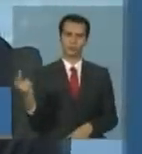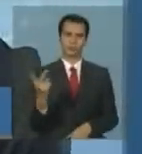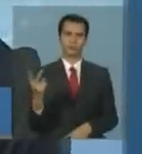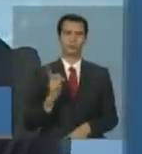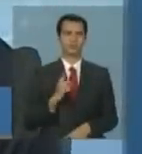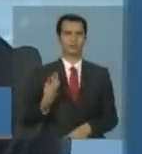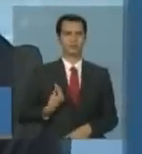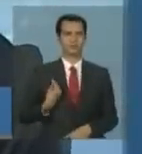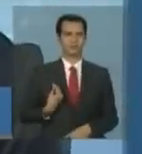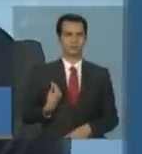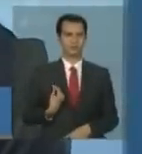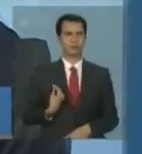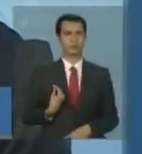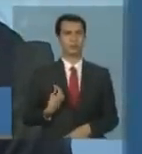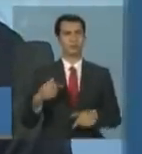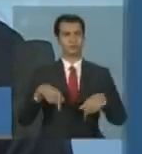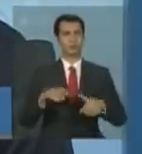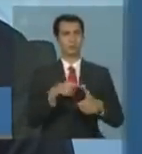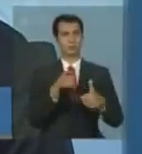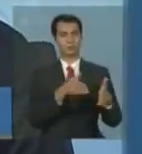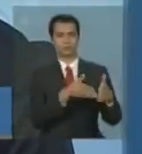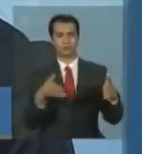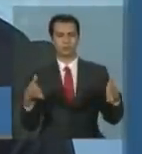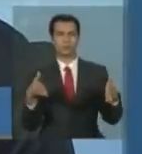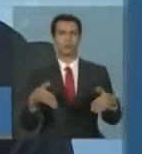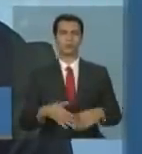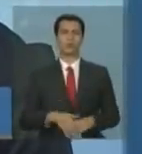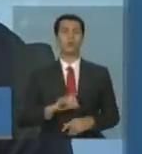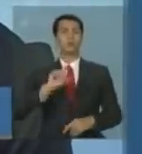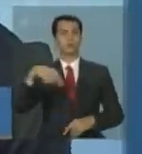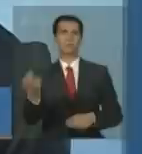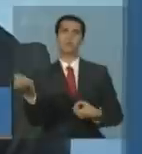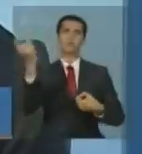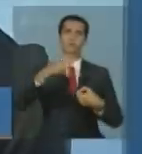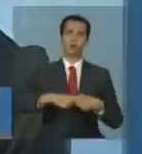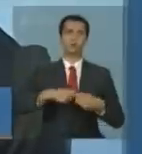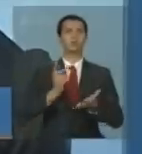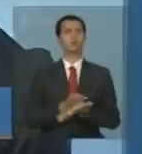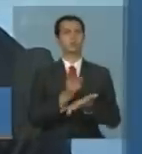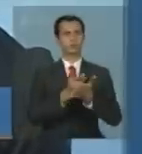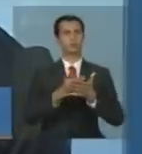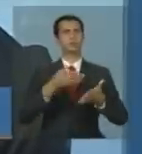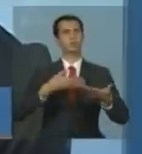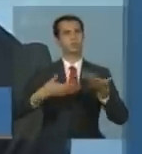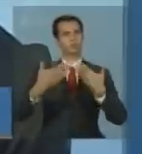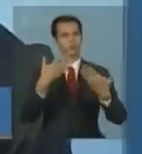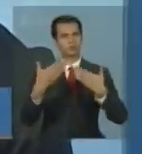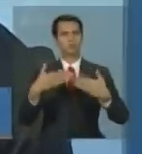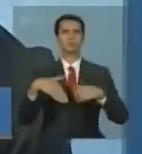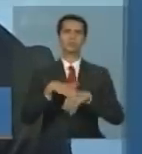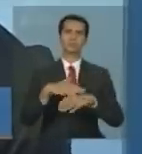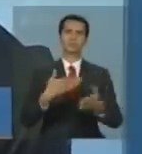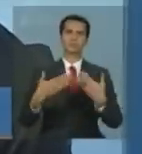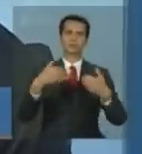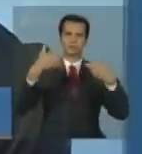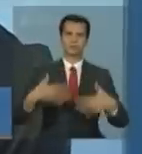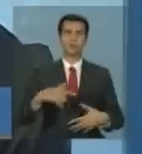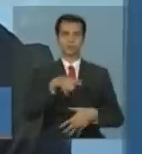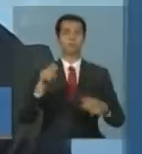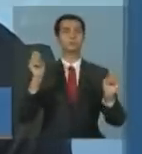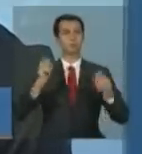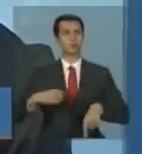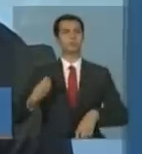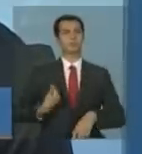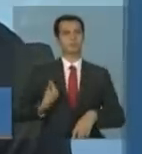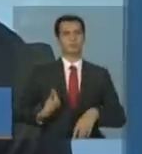desse nosso primeiro bloco. E lembrando que a gente volta daqui a pouco para continuar a nossa conversa e você pode participar.